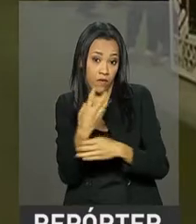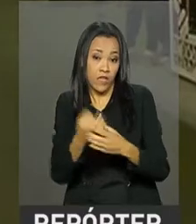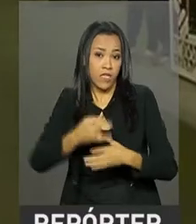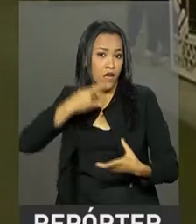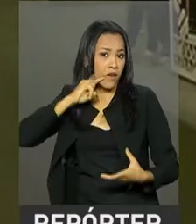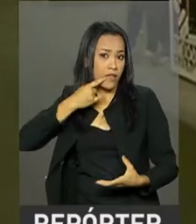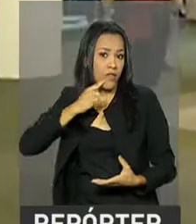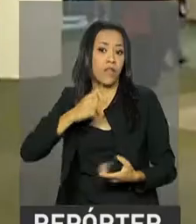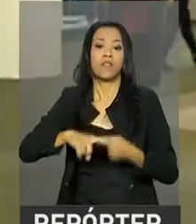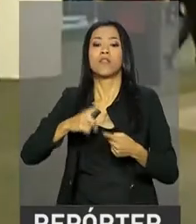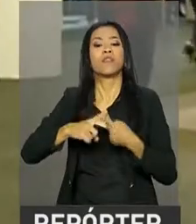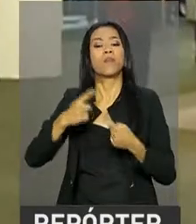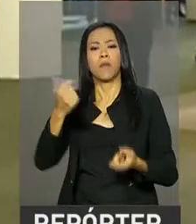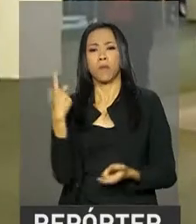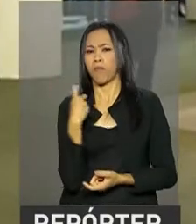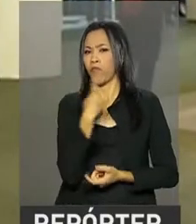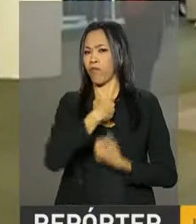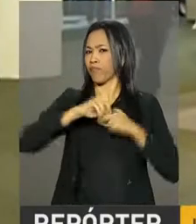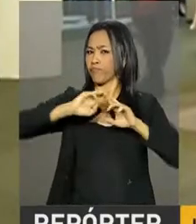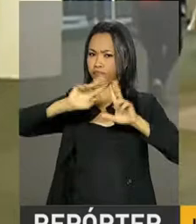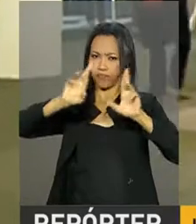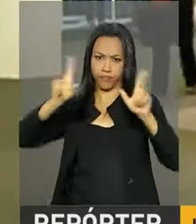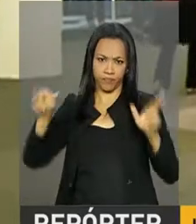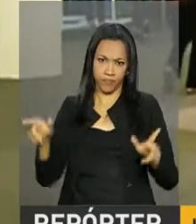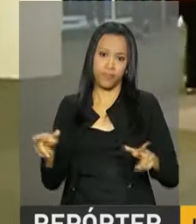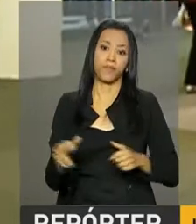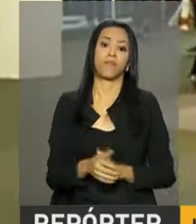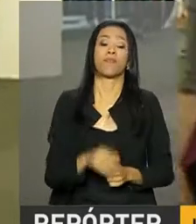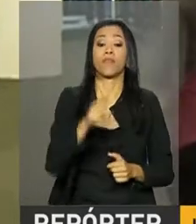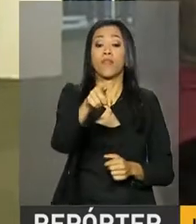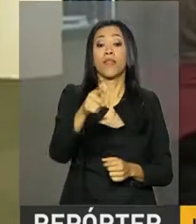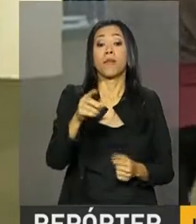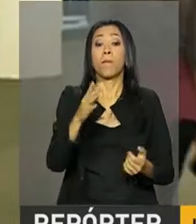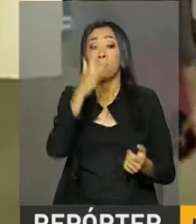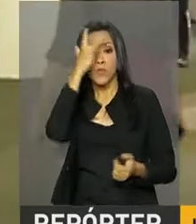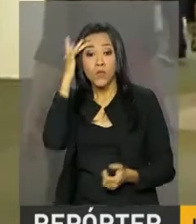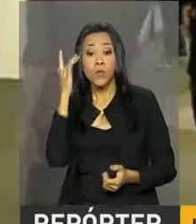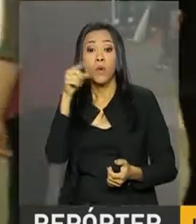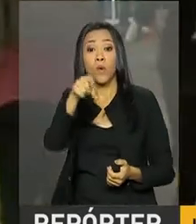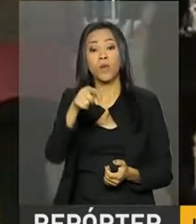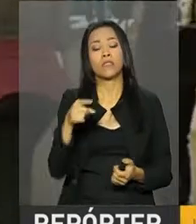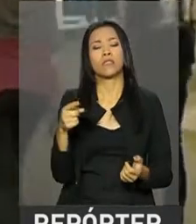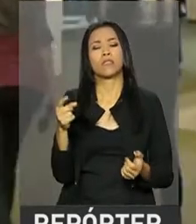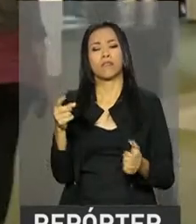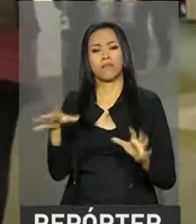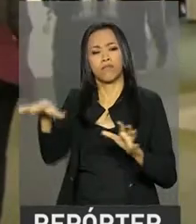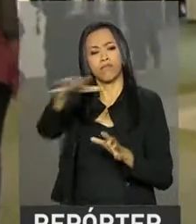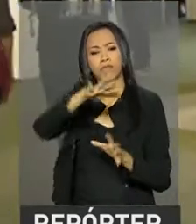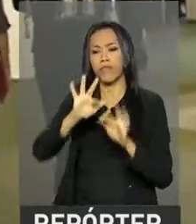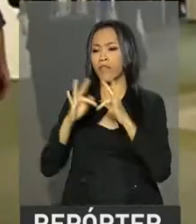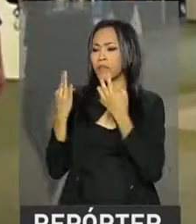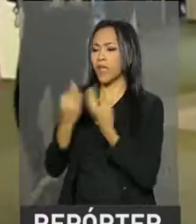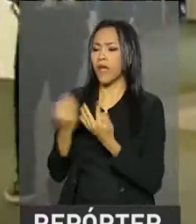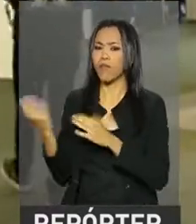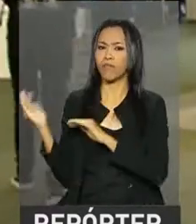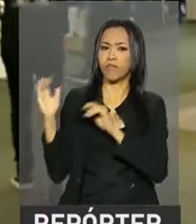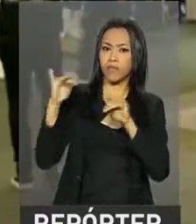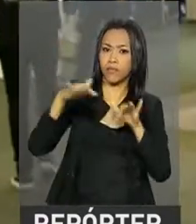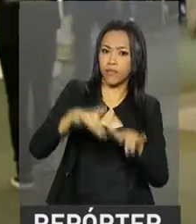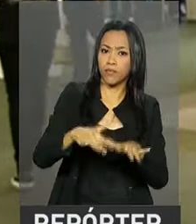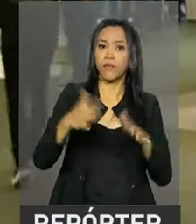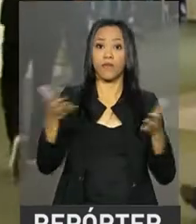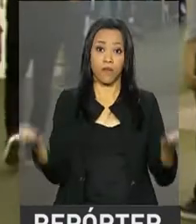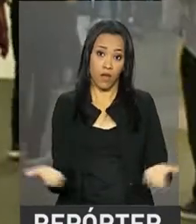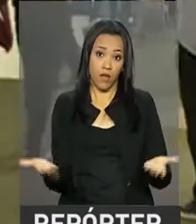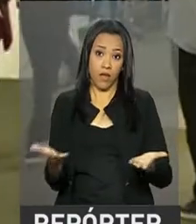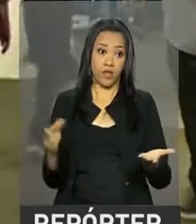e cosméticos. E com o apoio do governo federal, pequenos agricultores e cooperativas familiares têm a oportunidade de estar